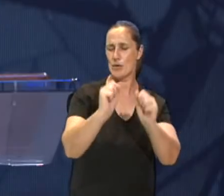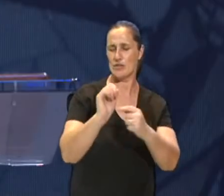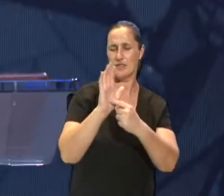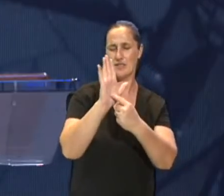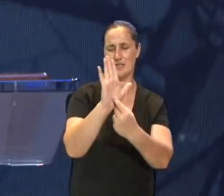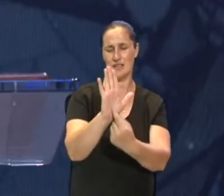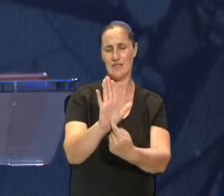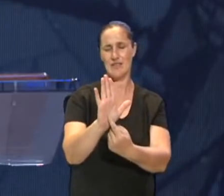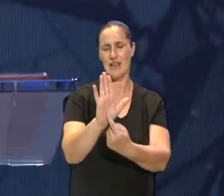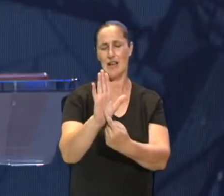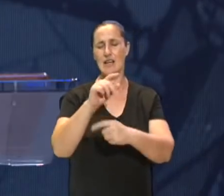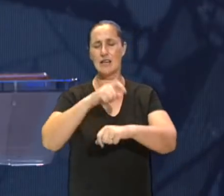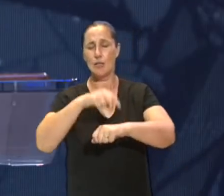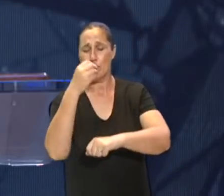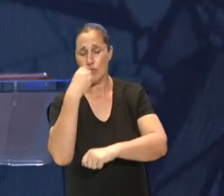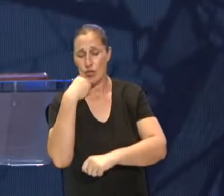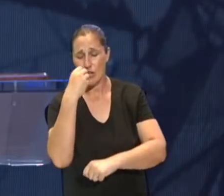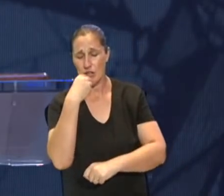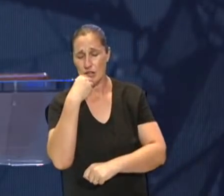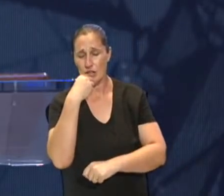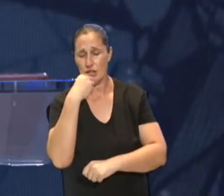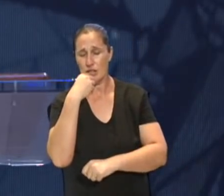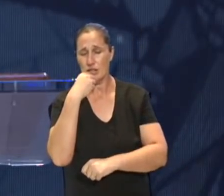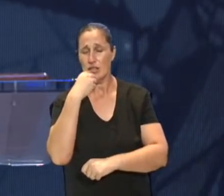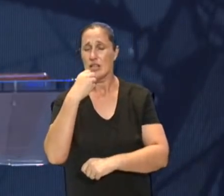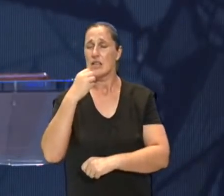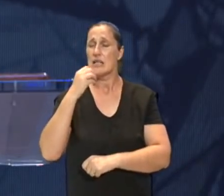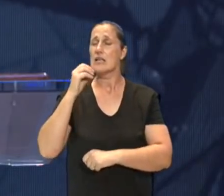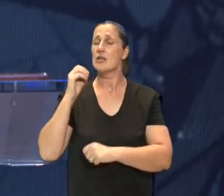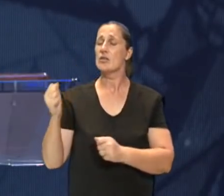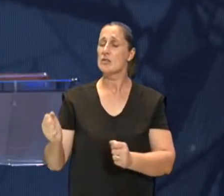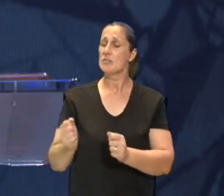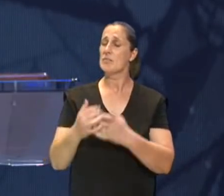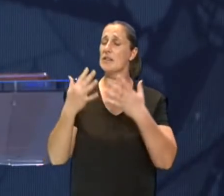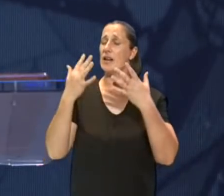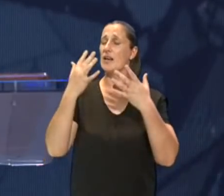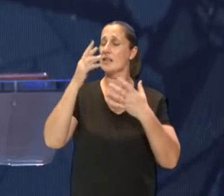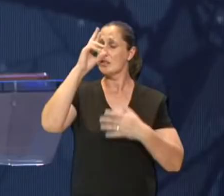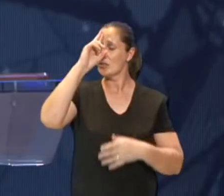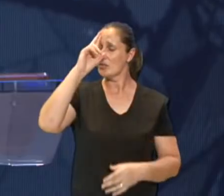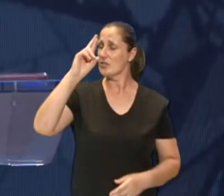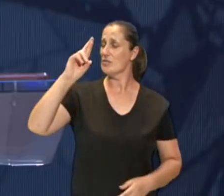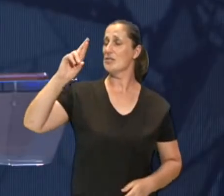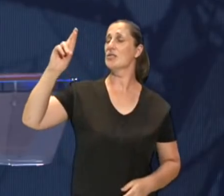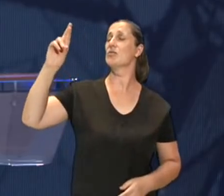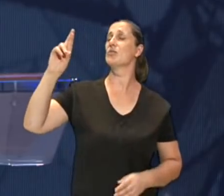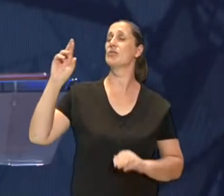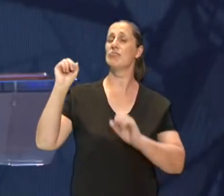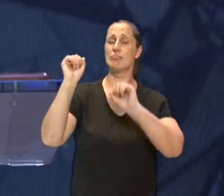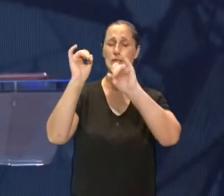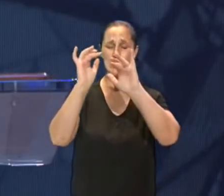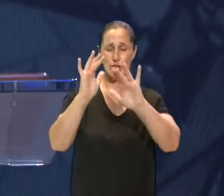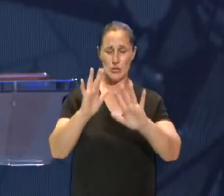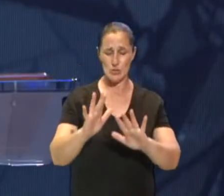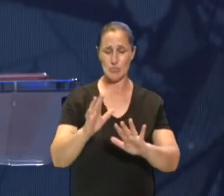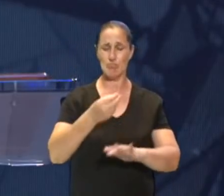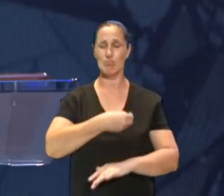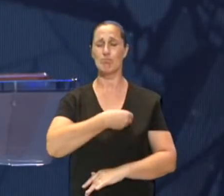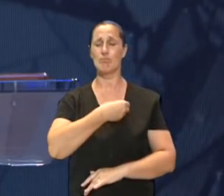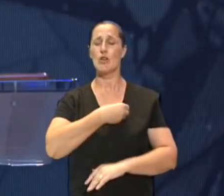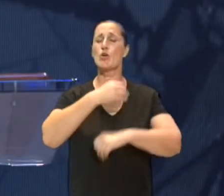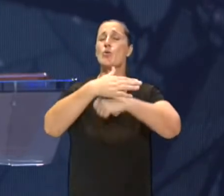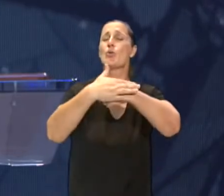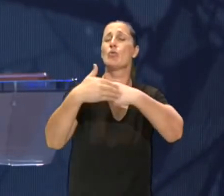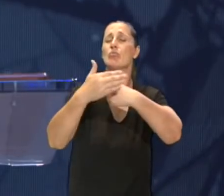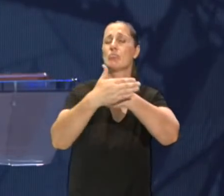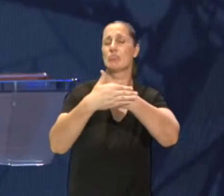na fraqueza. Que os sinais do Senhor venham sobre essa casa, que os milagres do Senhor venham, que o